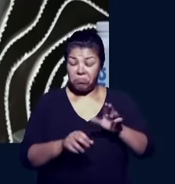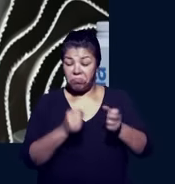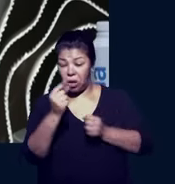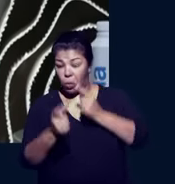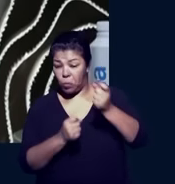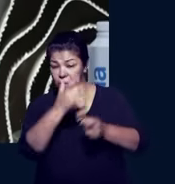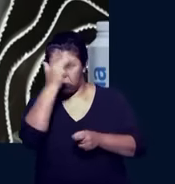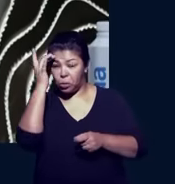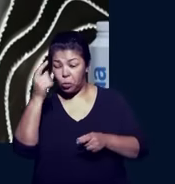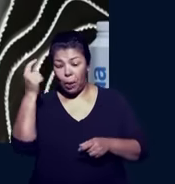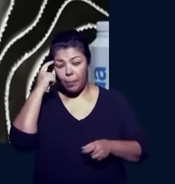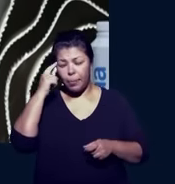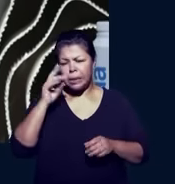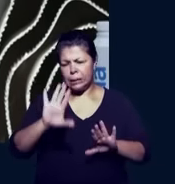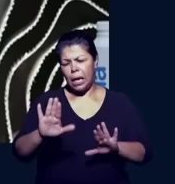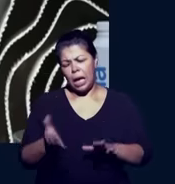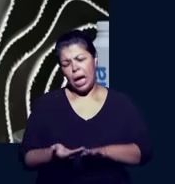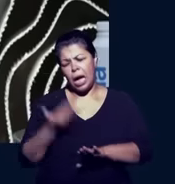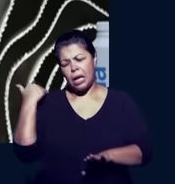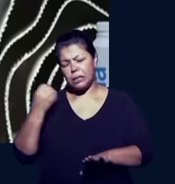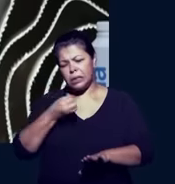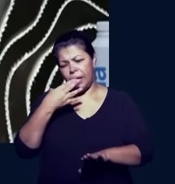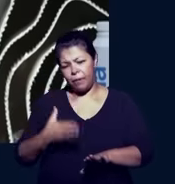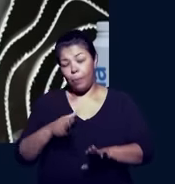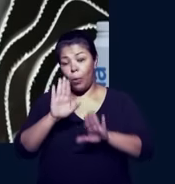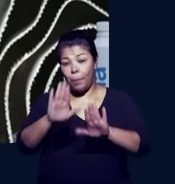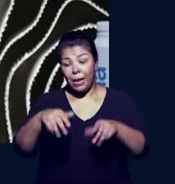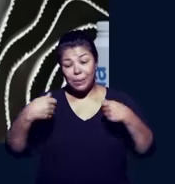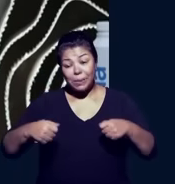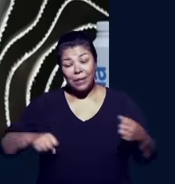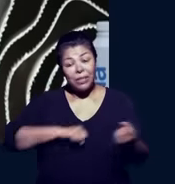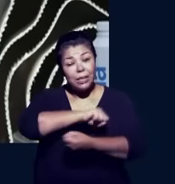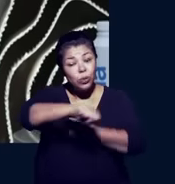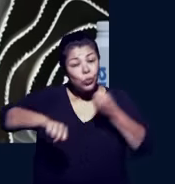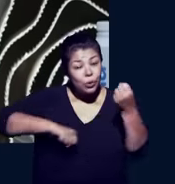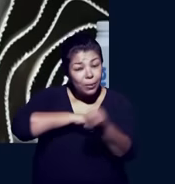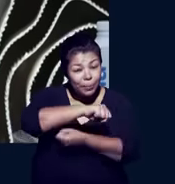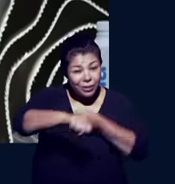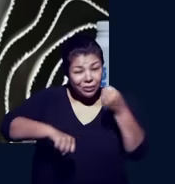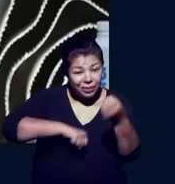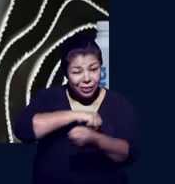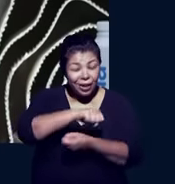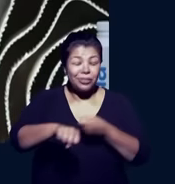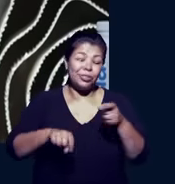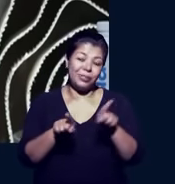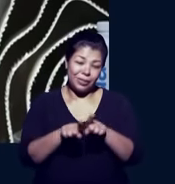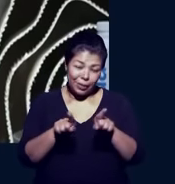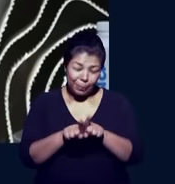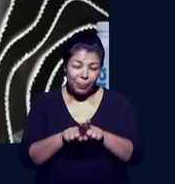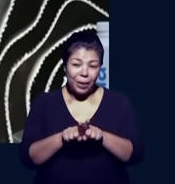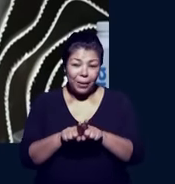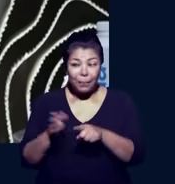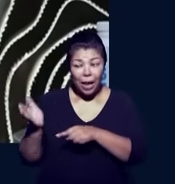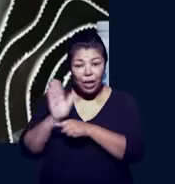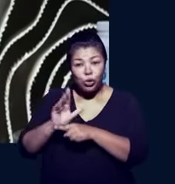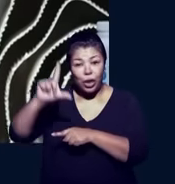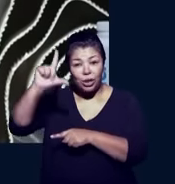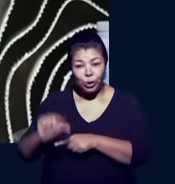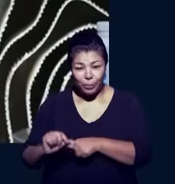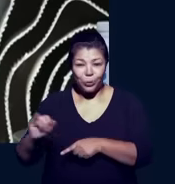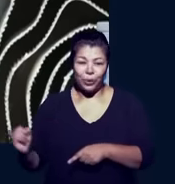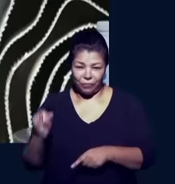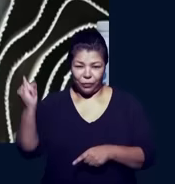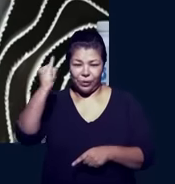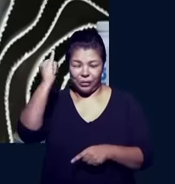seja um crescimento forte com uma inflação baixa mas não dava sustentabilidade para essa desaceleração da inflação agora a gente vendo algum